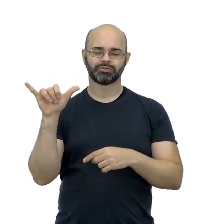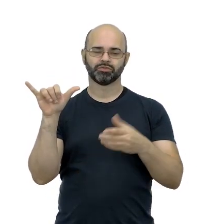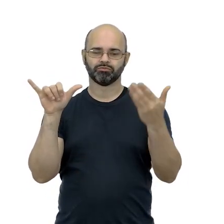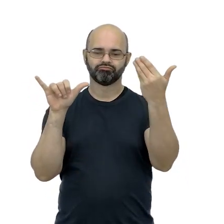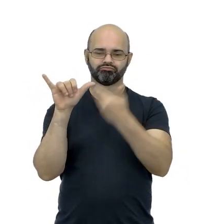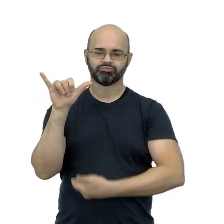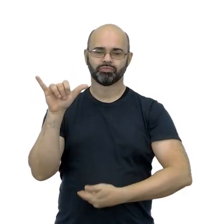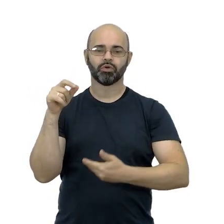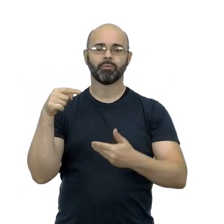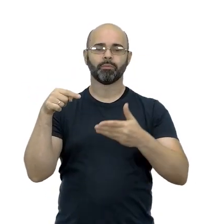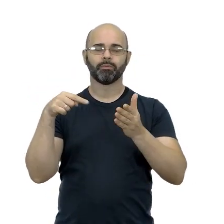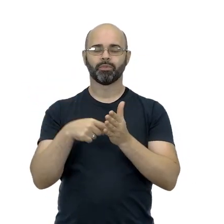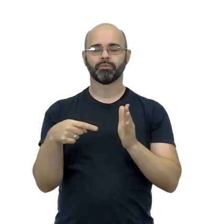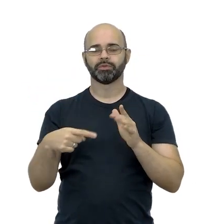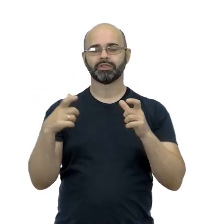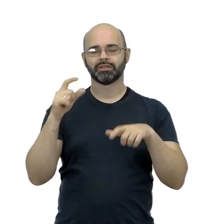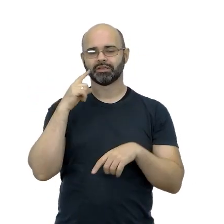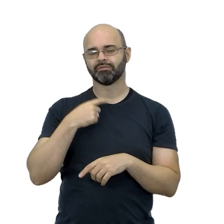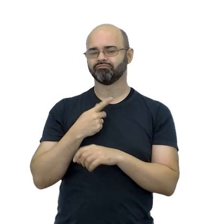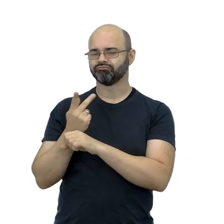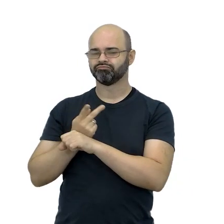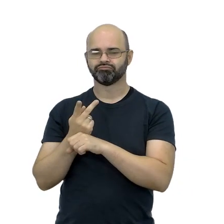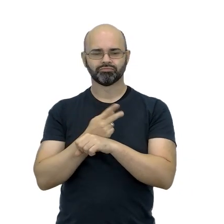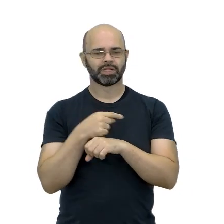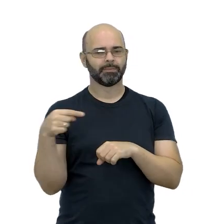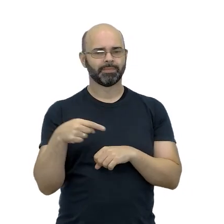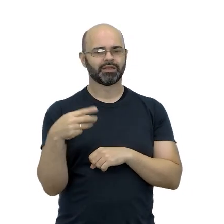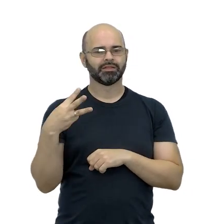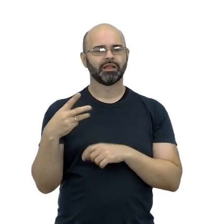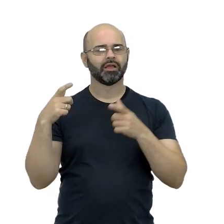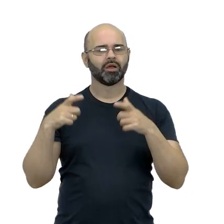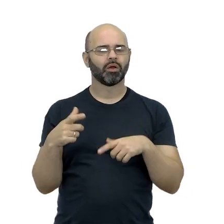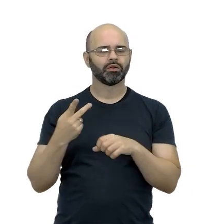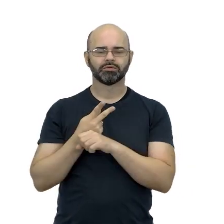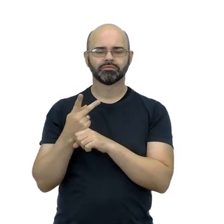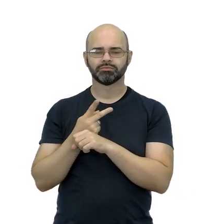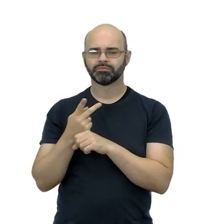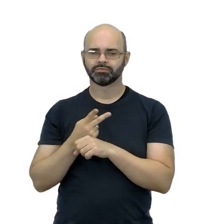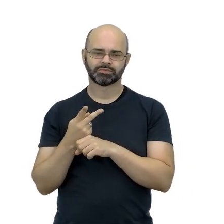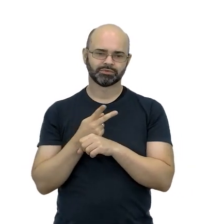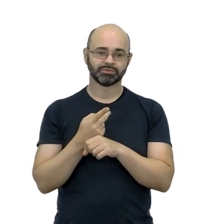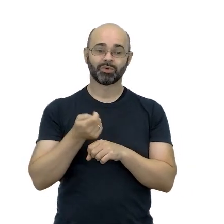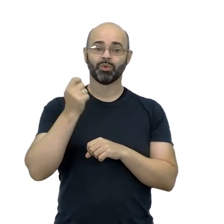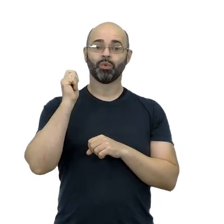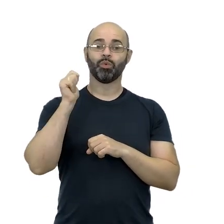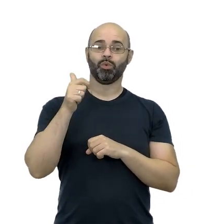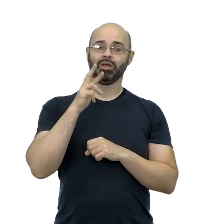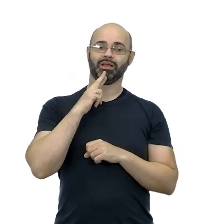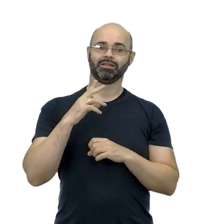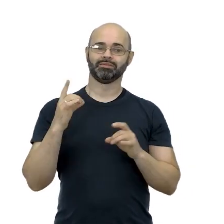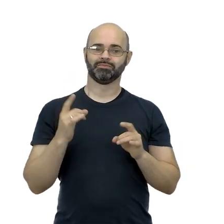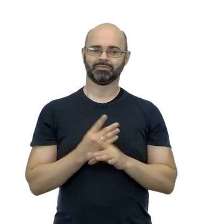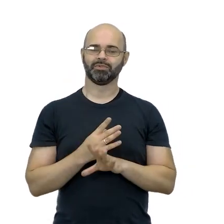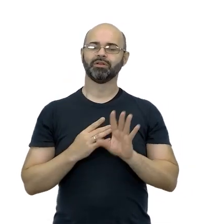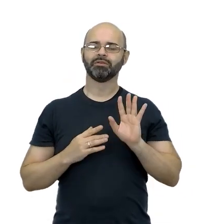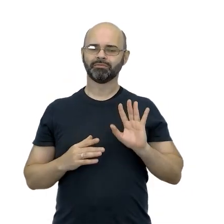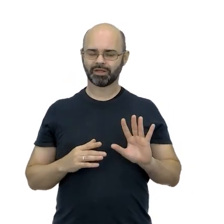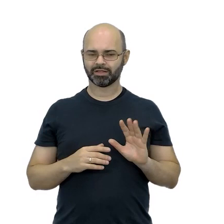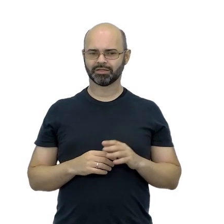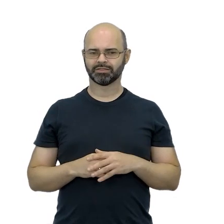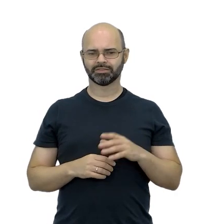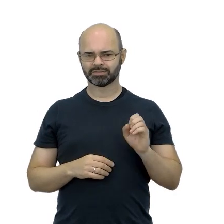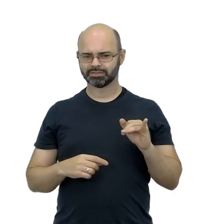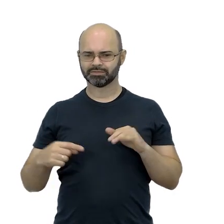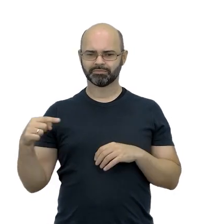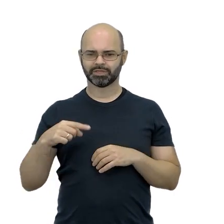eu procuro dos gráficos qual dele corta no menos 3. Já resolvi quase o meu exercício. Mesmo assim, se tiver outro que corta no